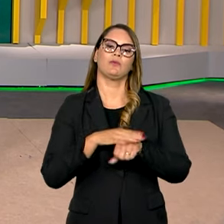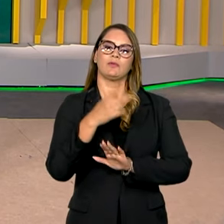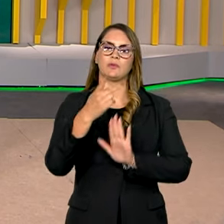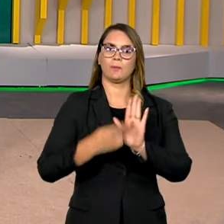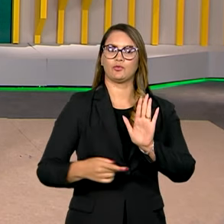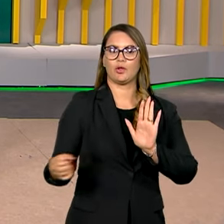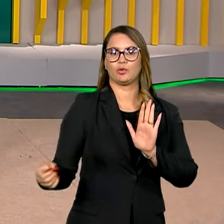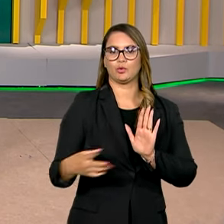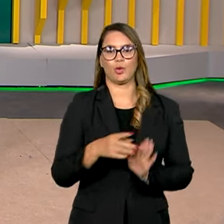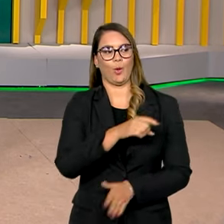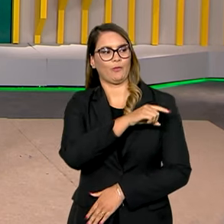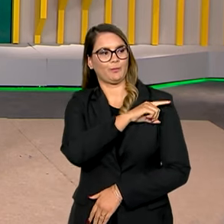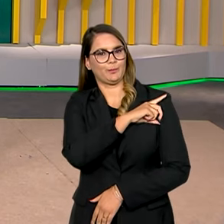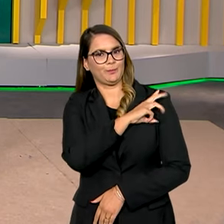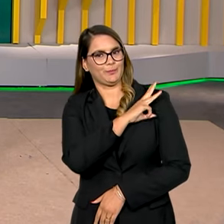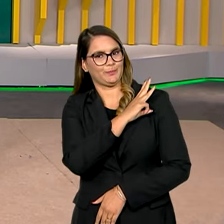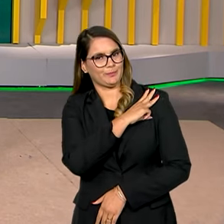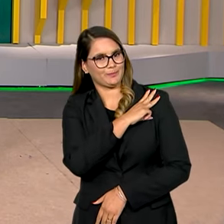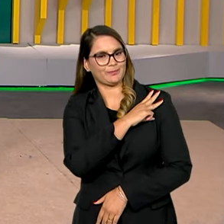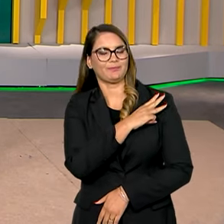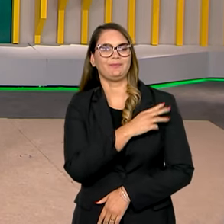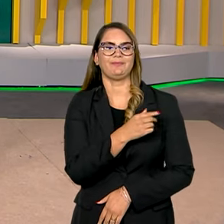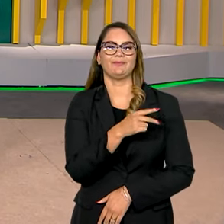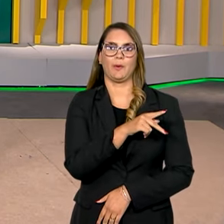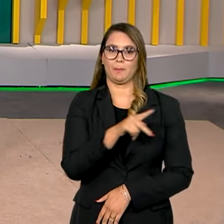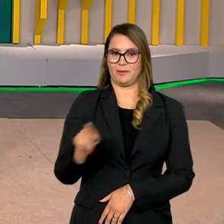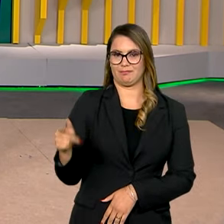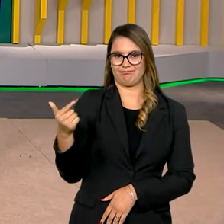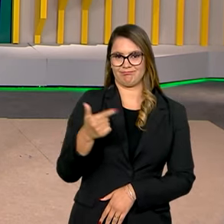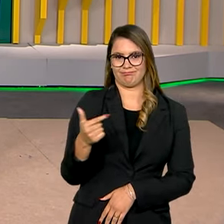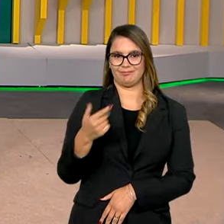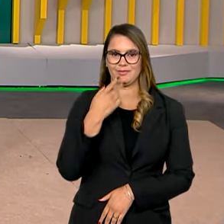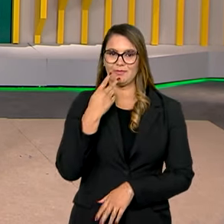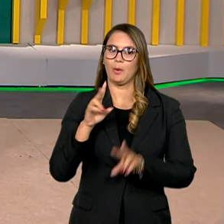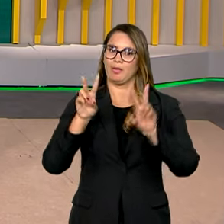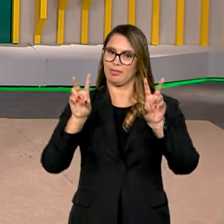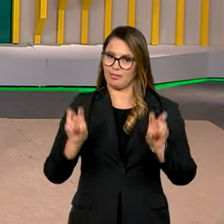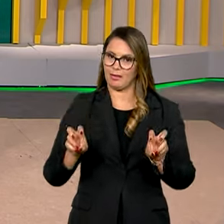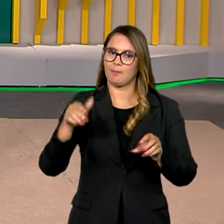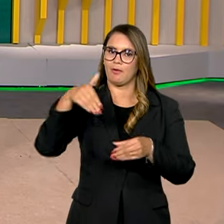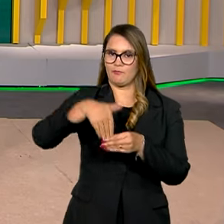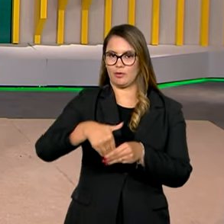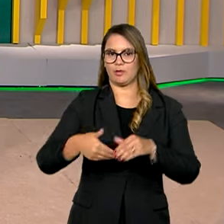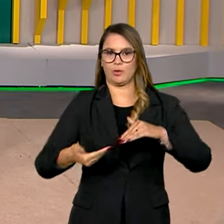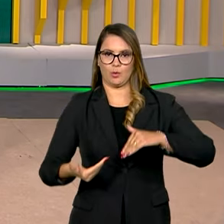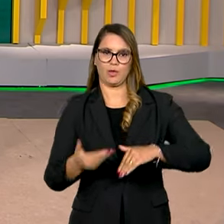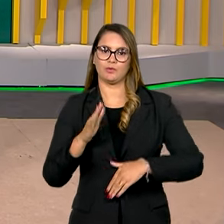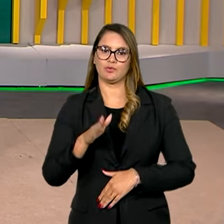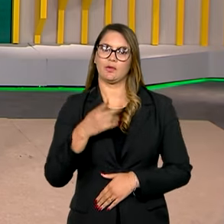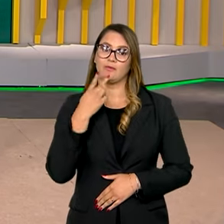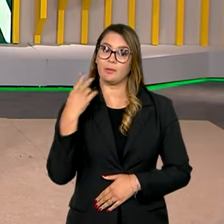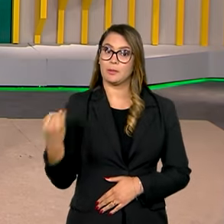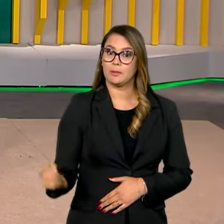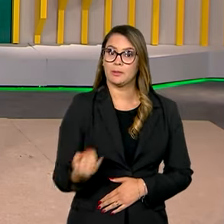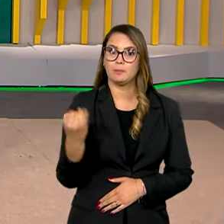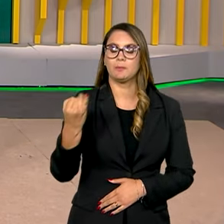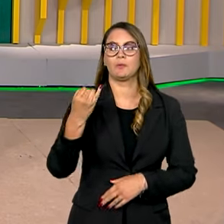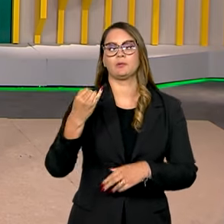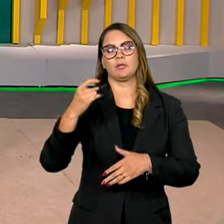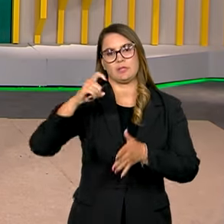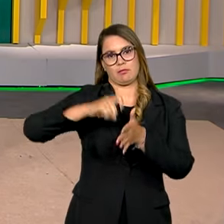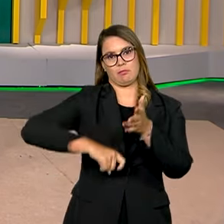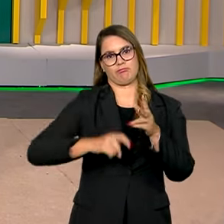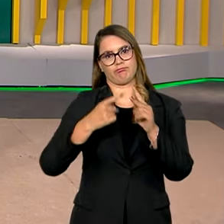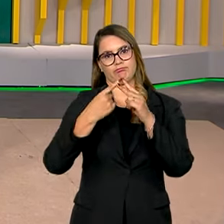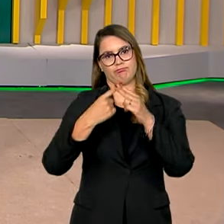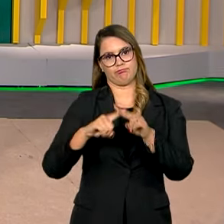do novo ensino médio. O vice-presidente falou sobre temas já votados pelo Congresso e destacou a importância da reforma